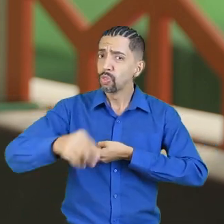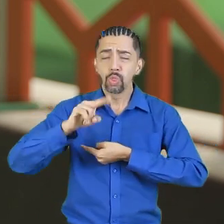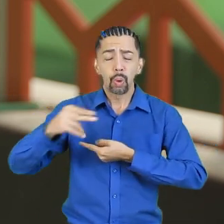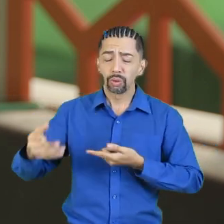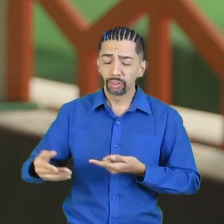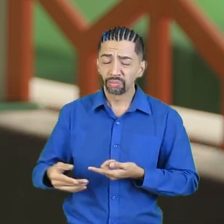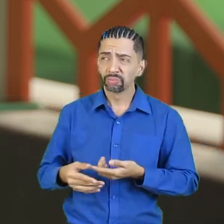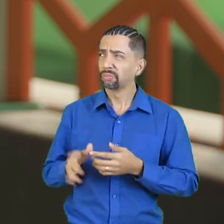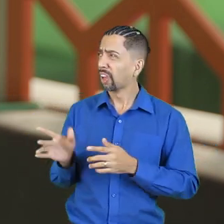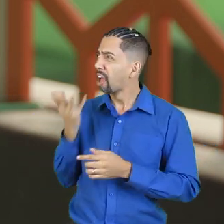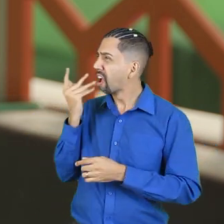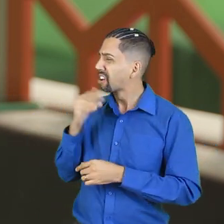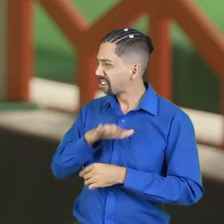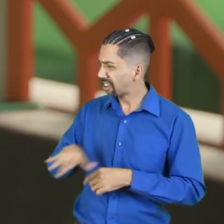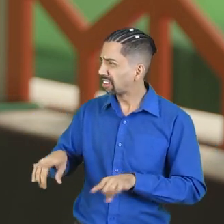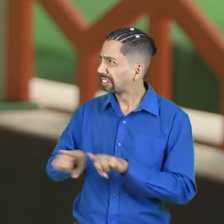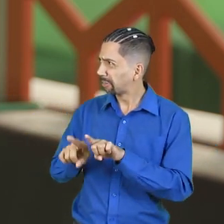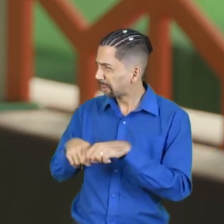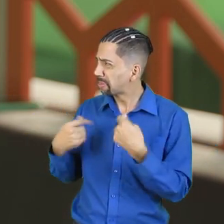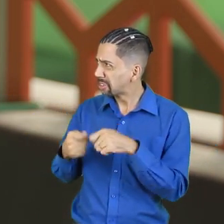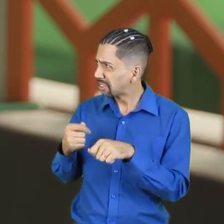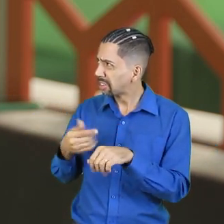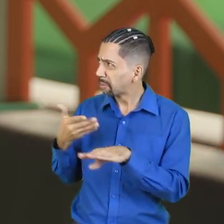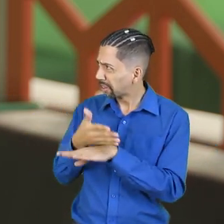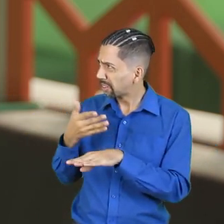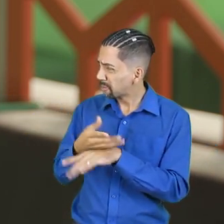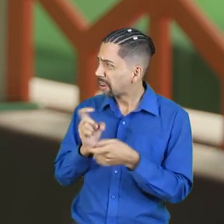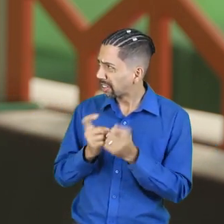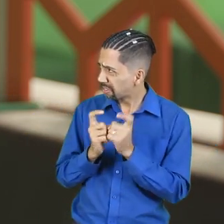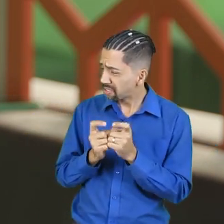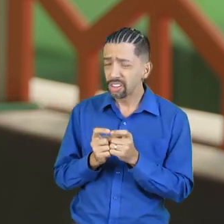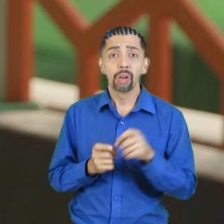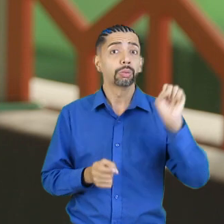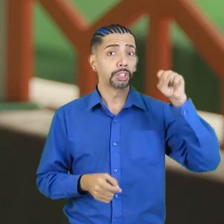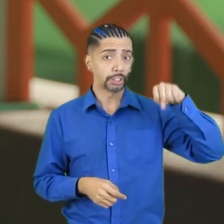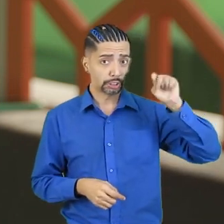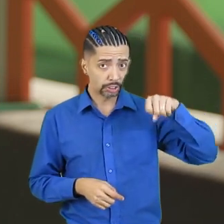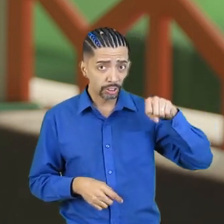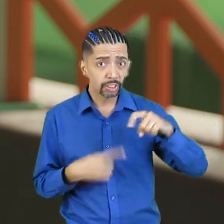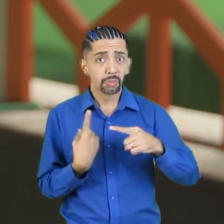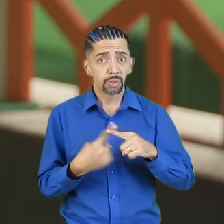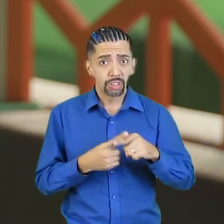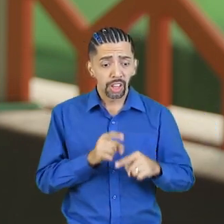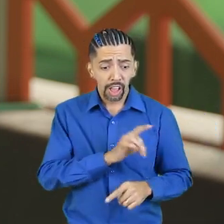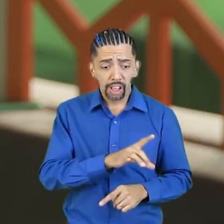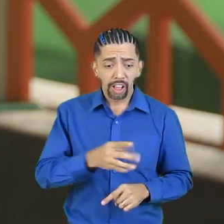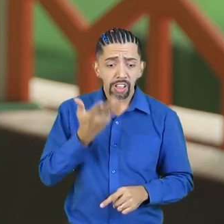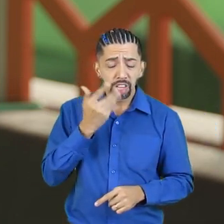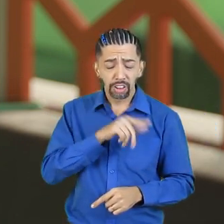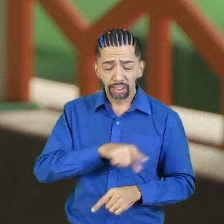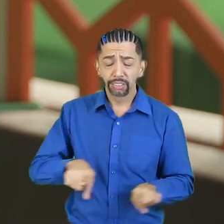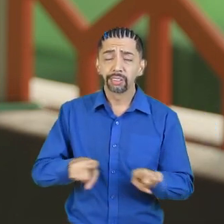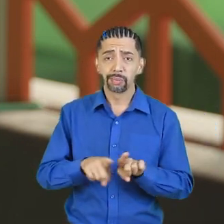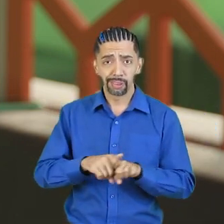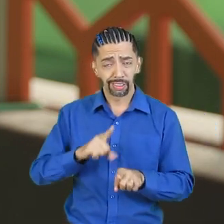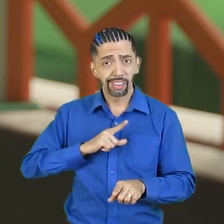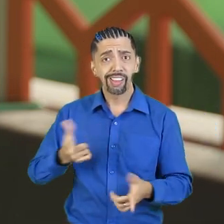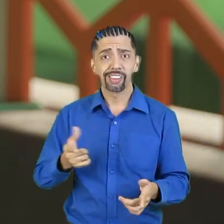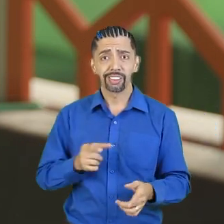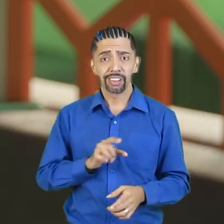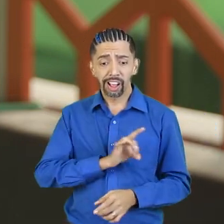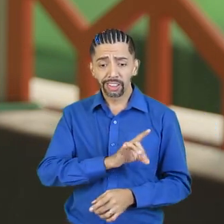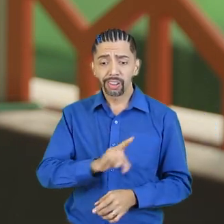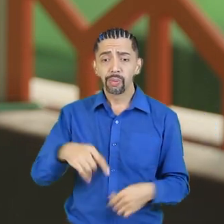Sim, ela também tem desejos e tem que saber, sem dúvida alguma, quais serão esses desejos, para que todos conheçam os